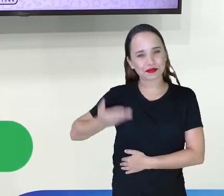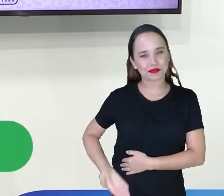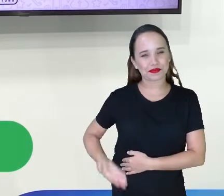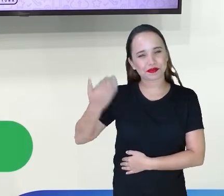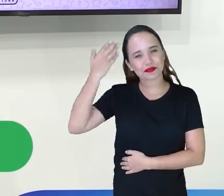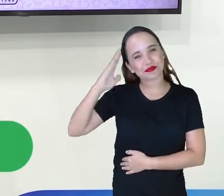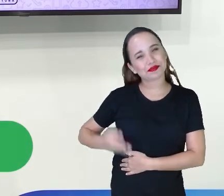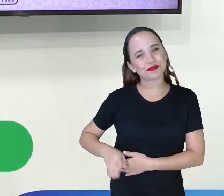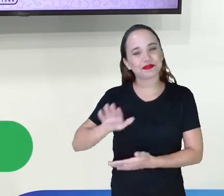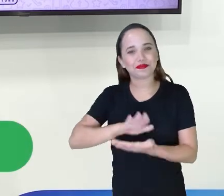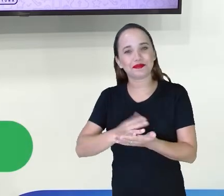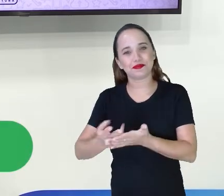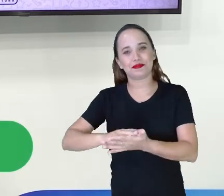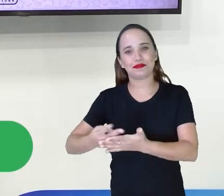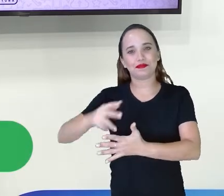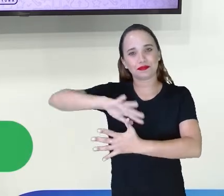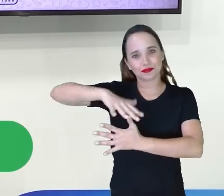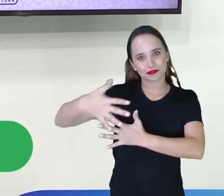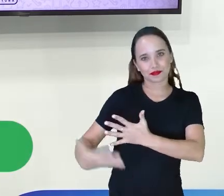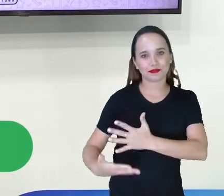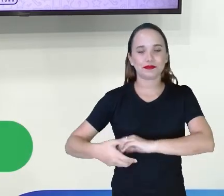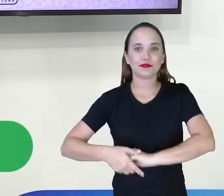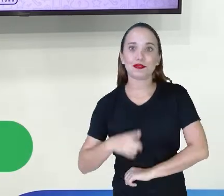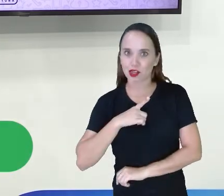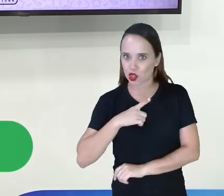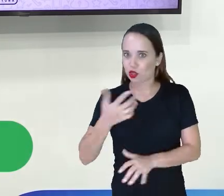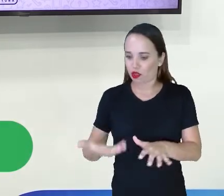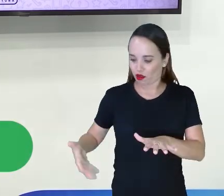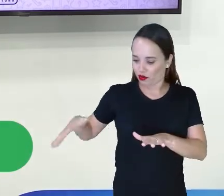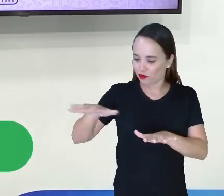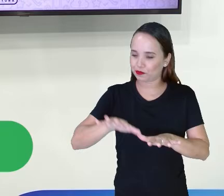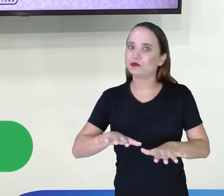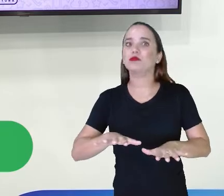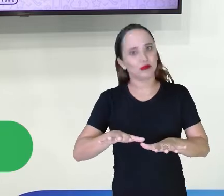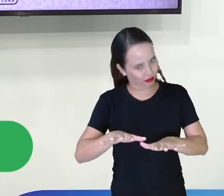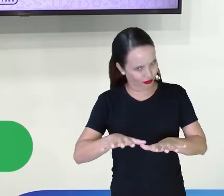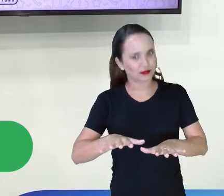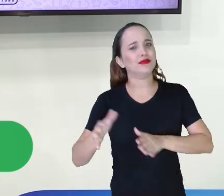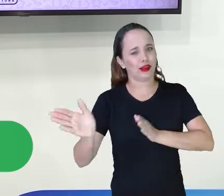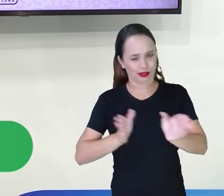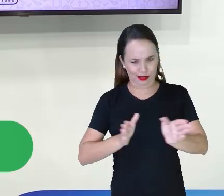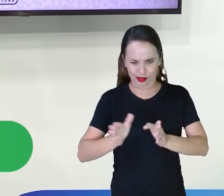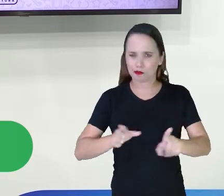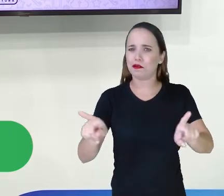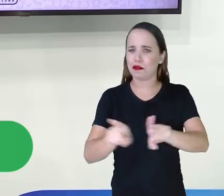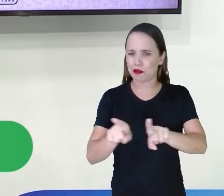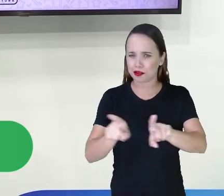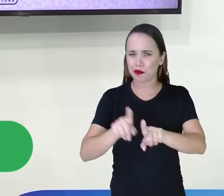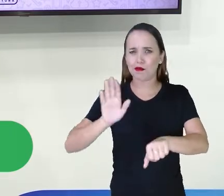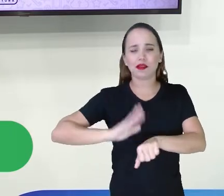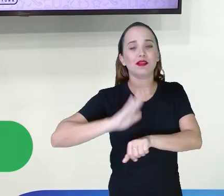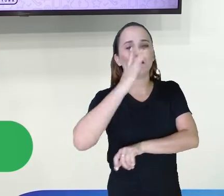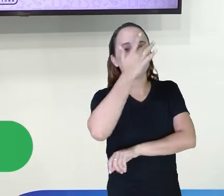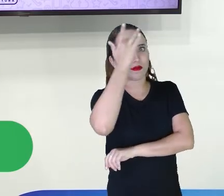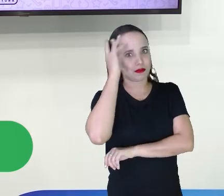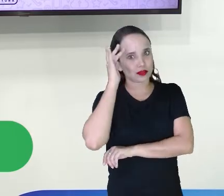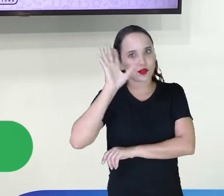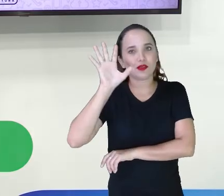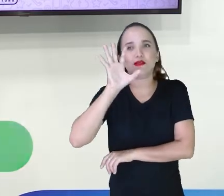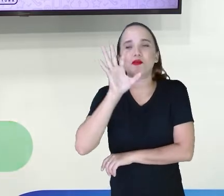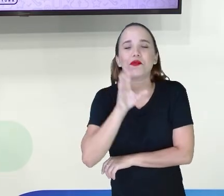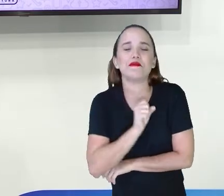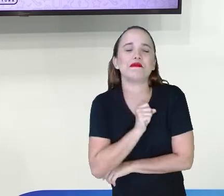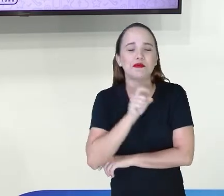a interpretação de Libras, para garantir a inclusão, a acessibilidade de mais pessoas, né? Eu amo